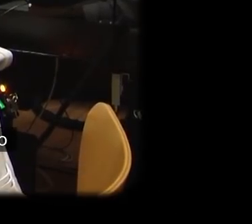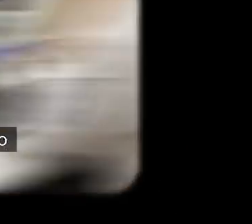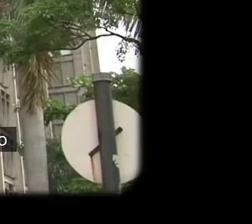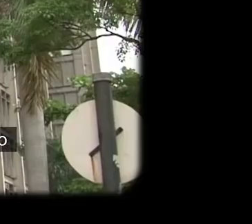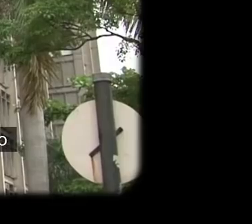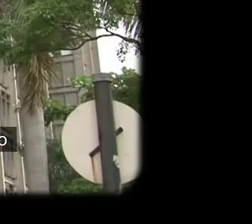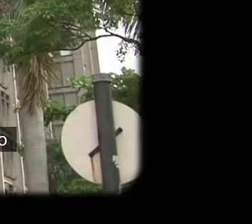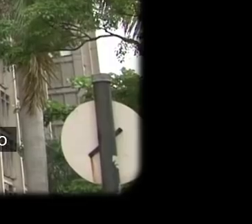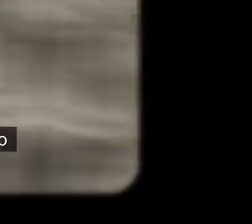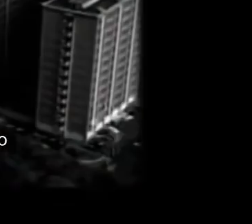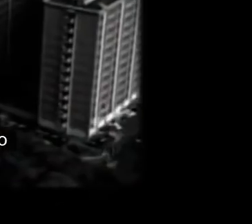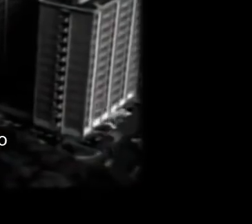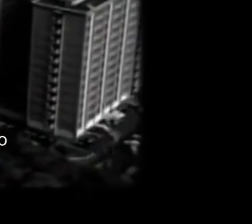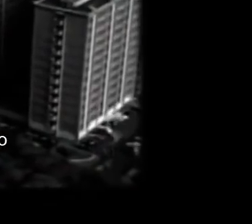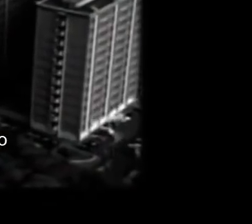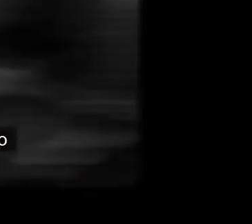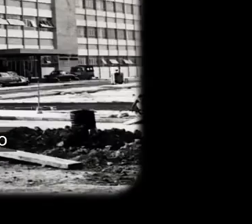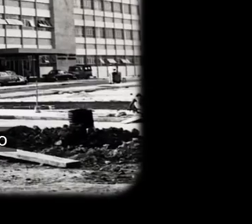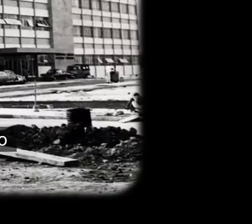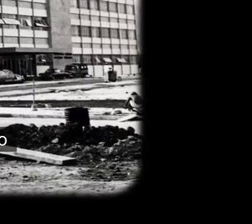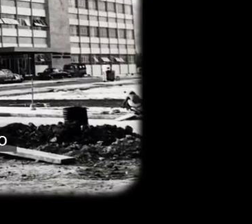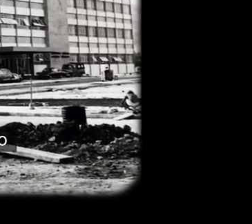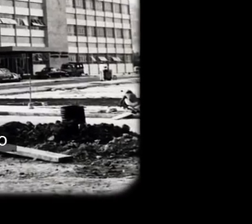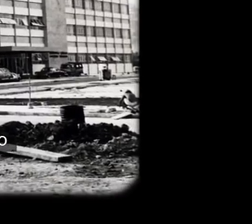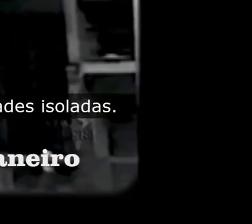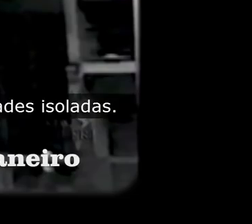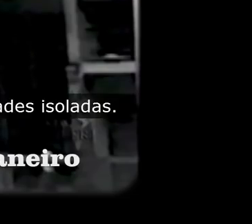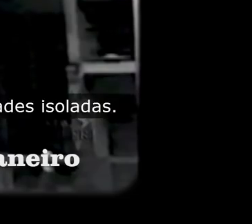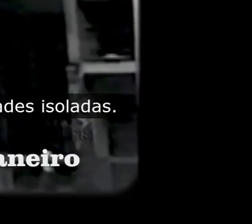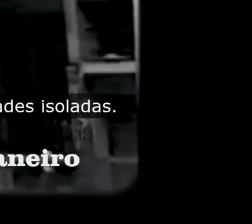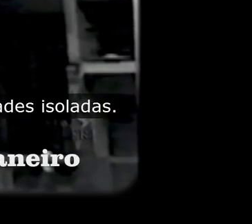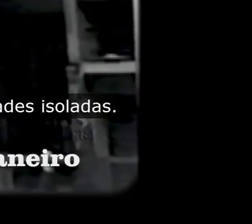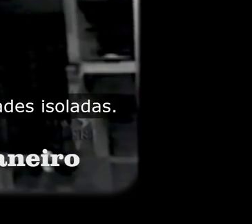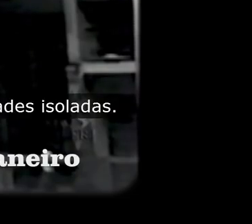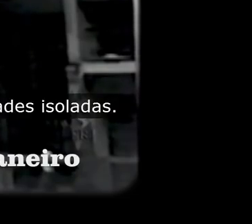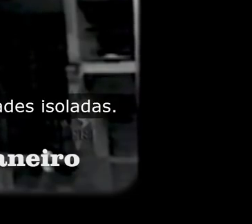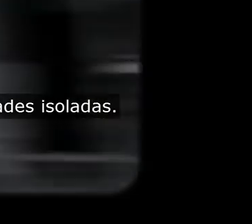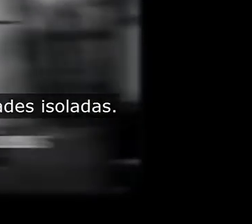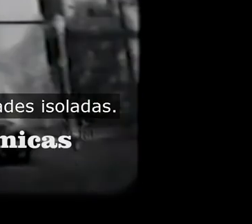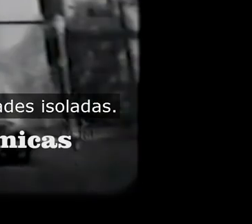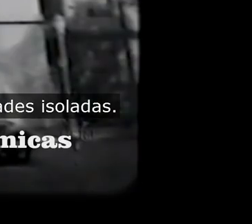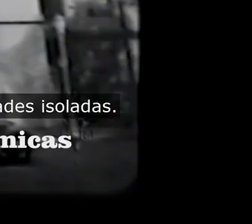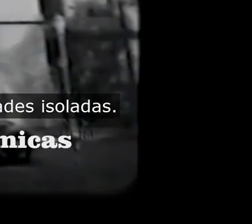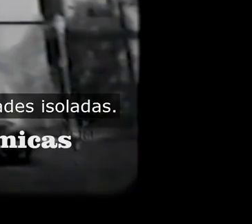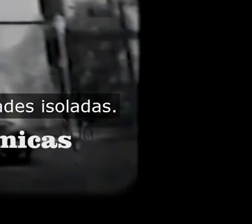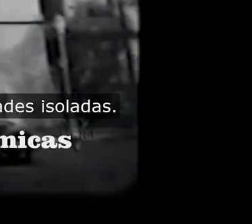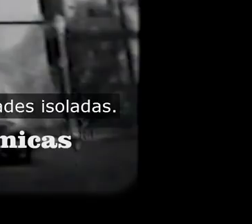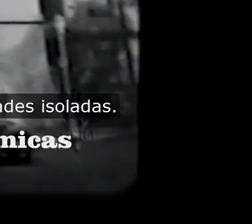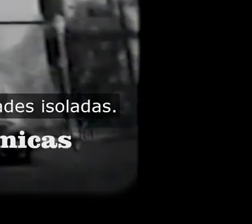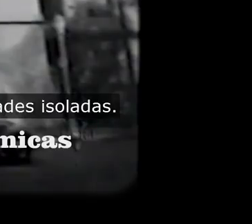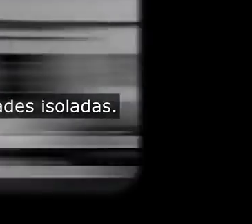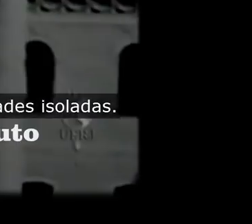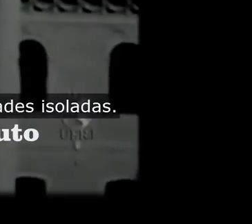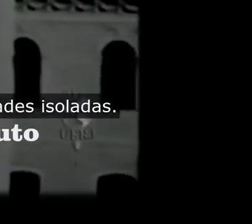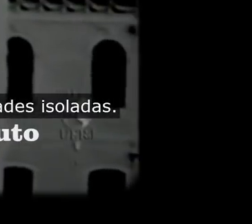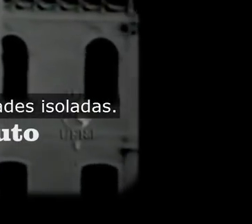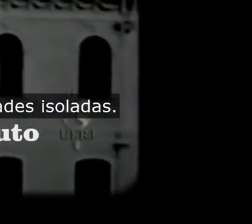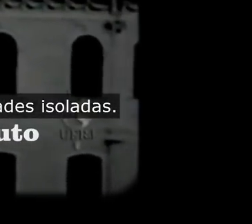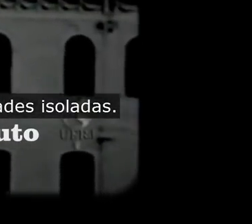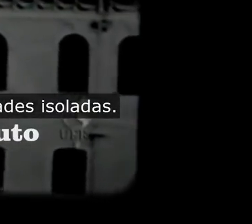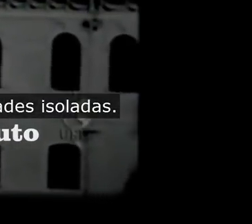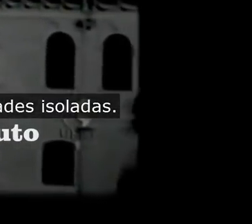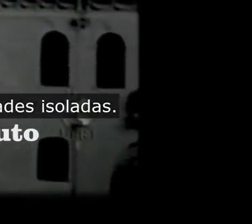desde 1950, quando a então Universidade do Distrito Federal foi criada, a partir da fusão de